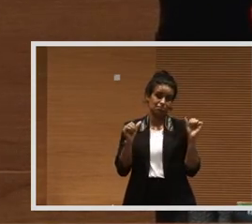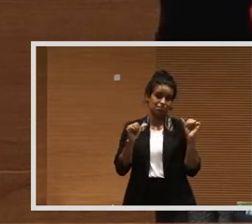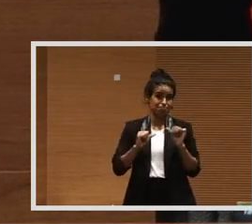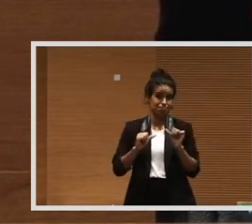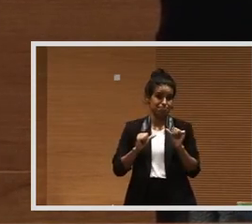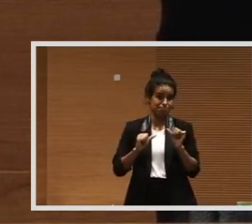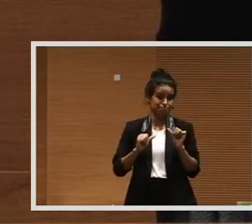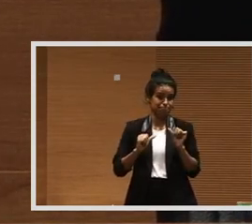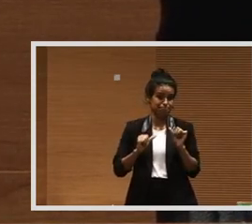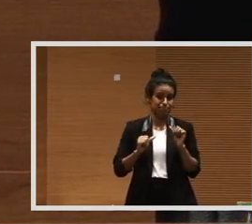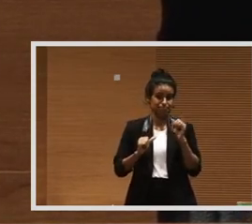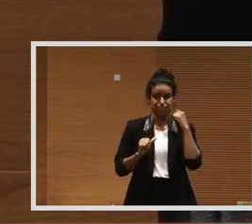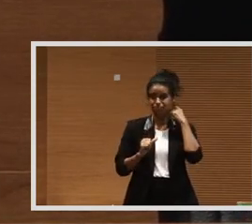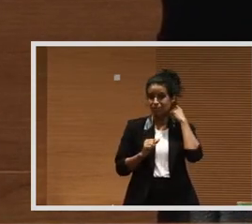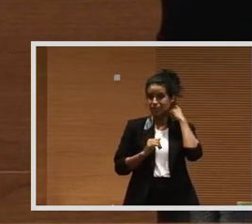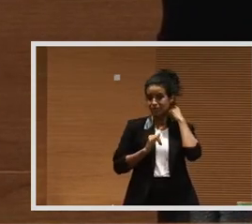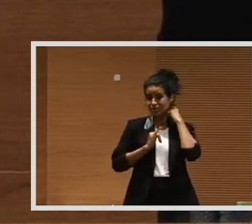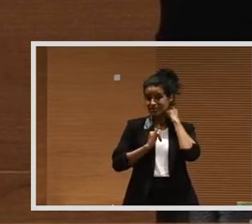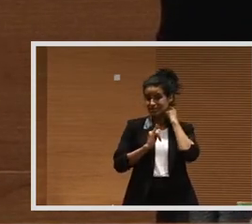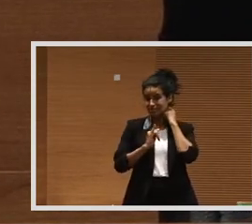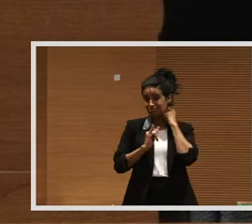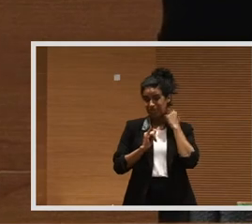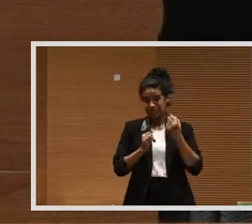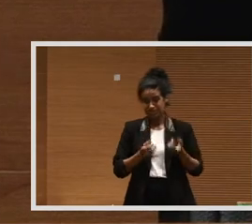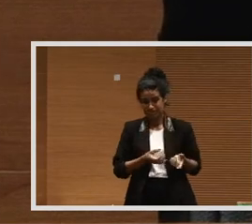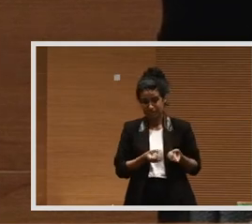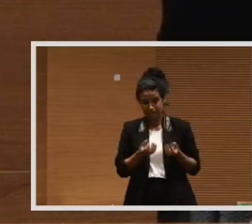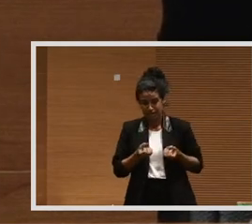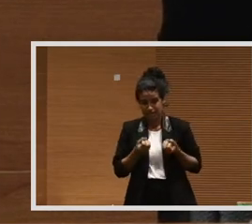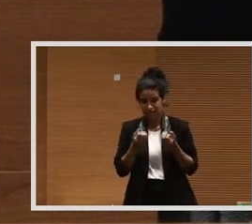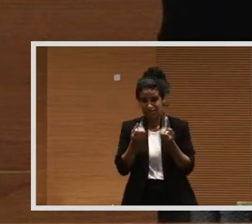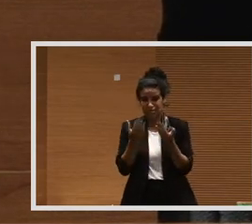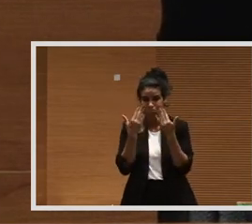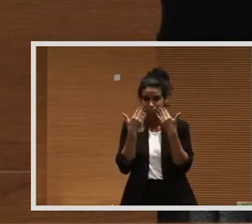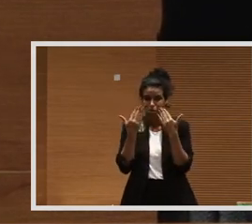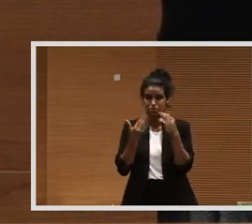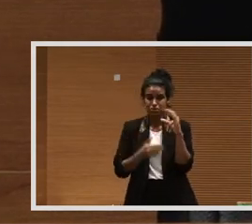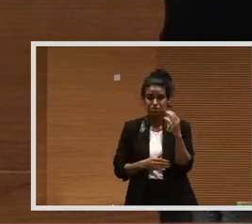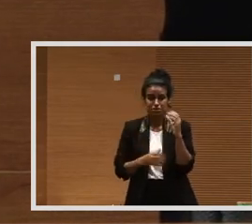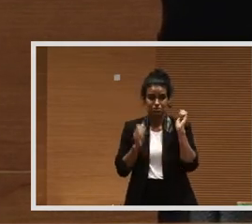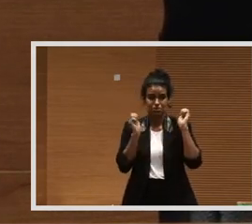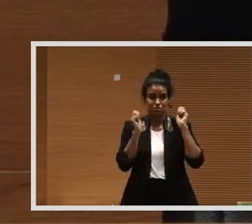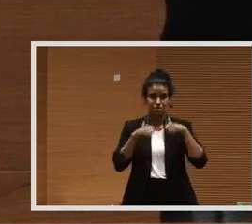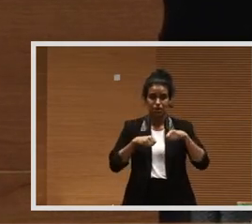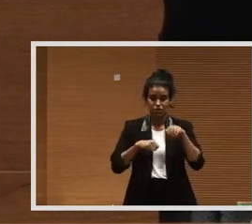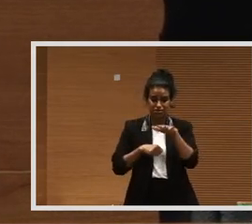E se vendendo como a única ciência possível no campo